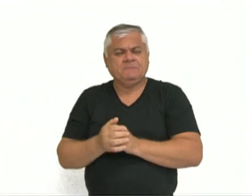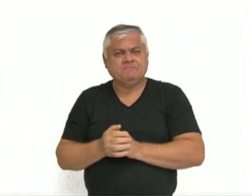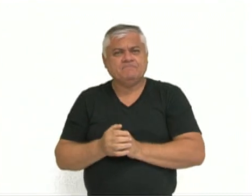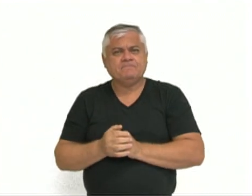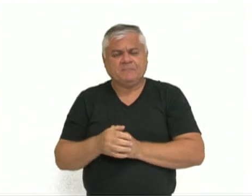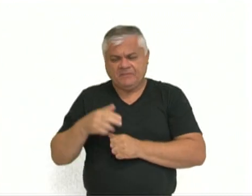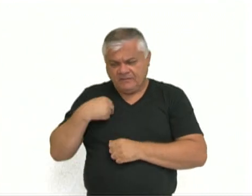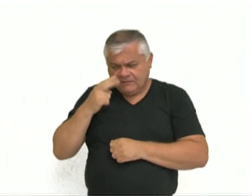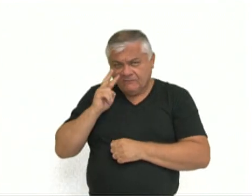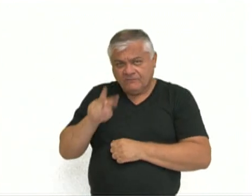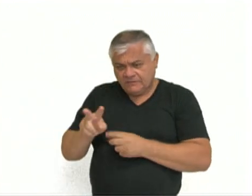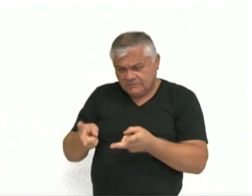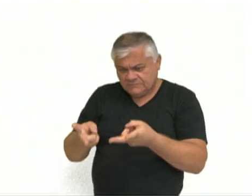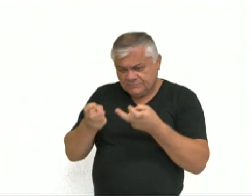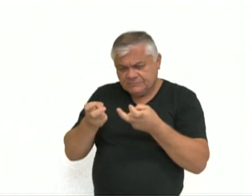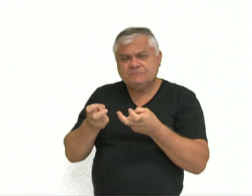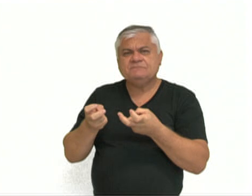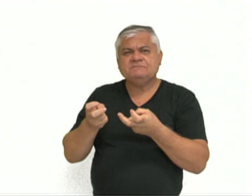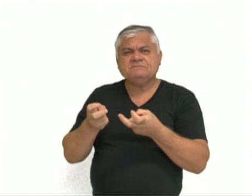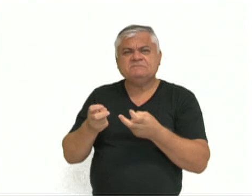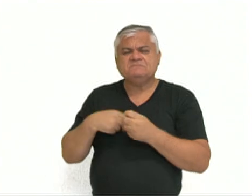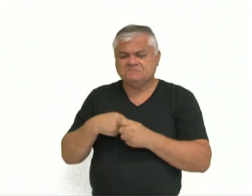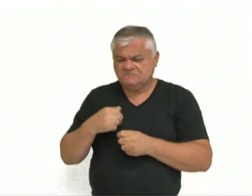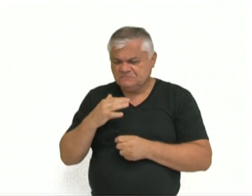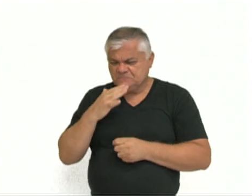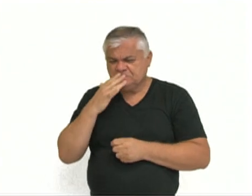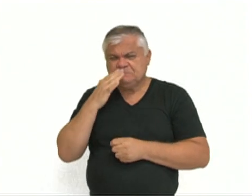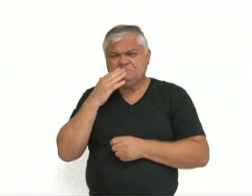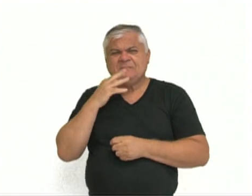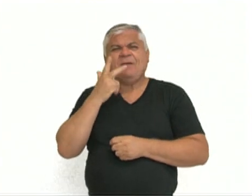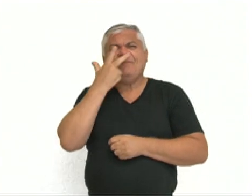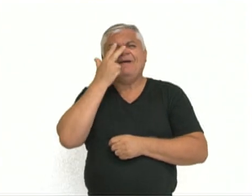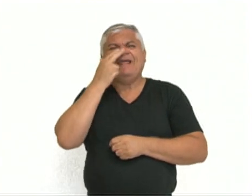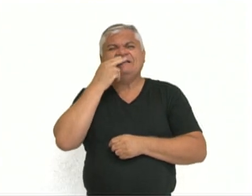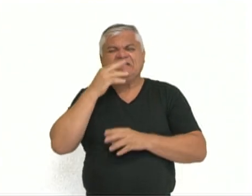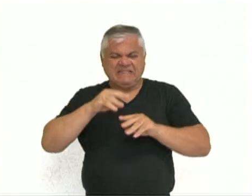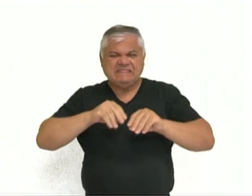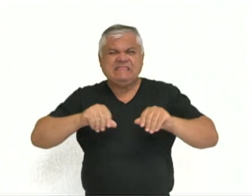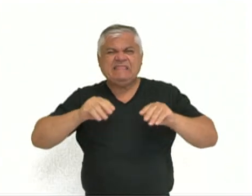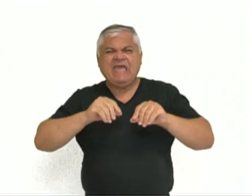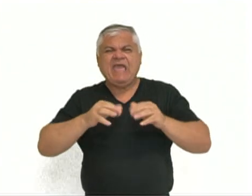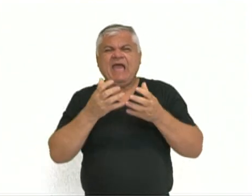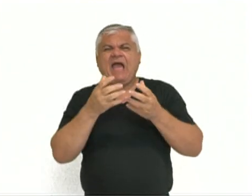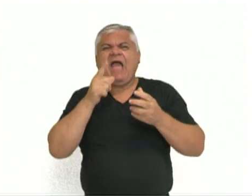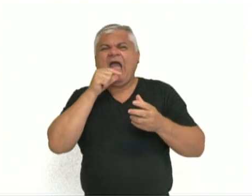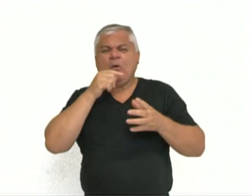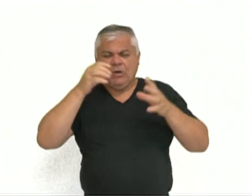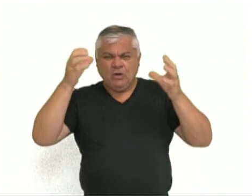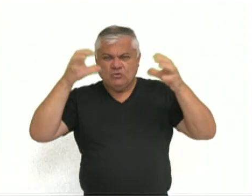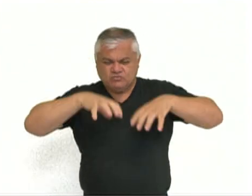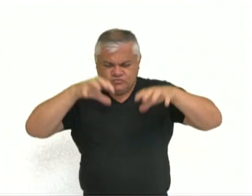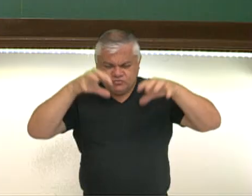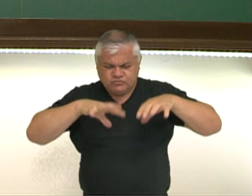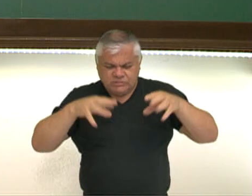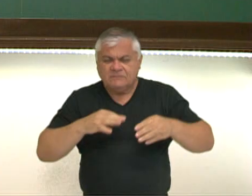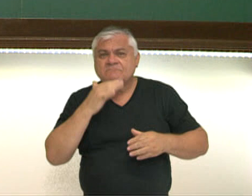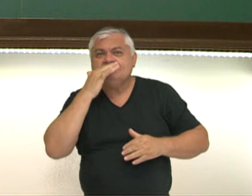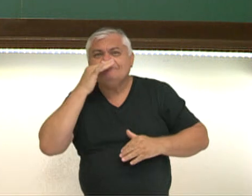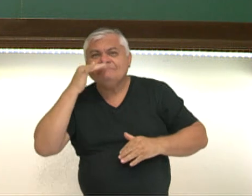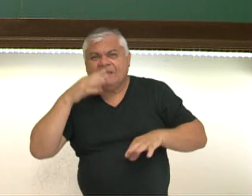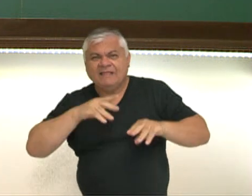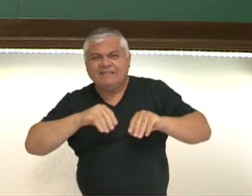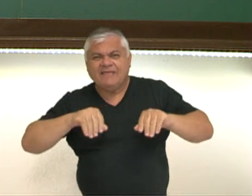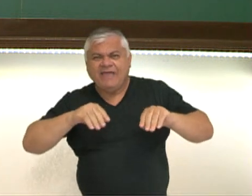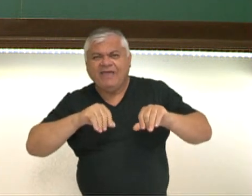a gente já sentir aquele cheiro de terra molhada num momento em que começa a chover.